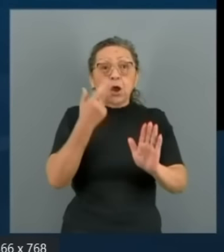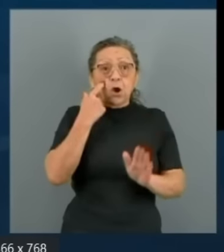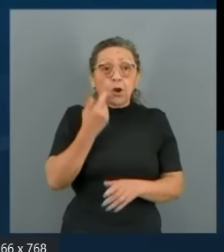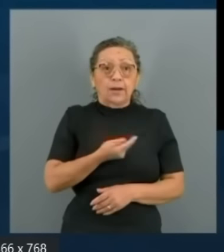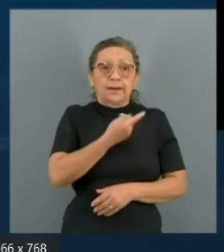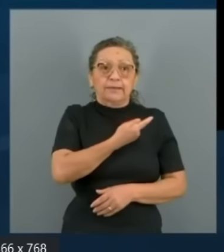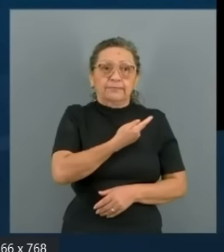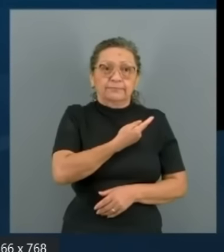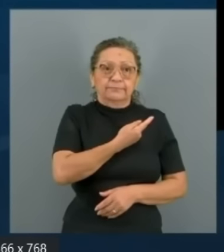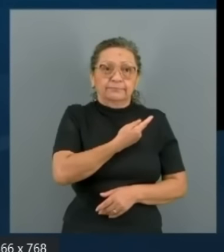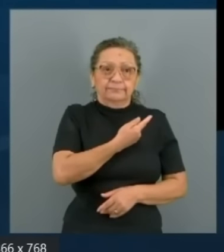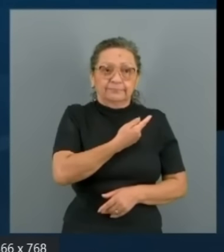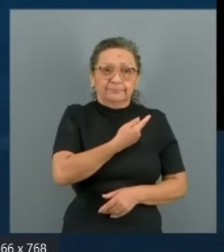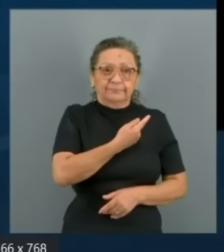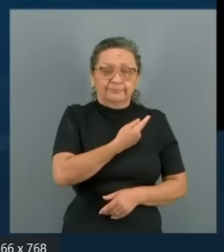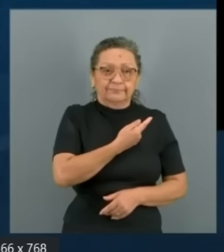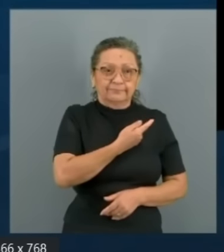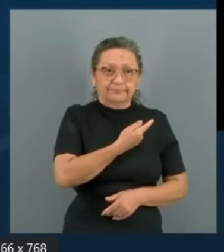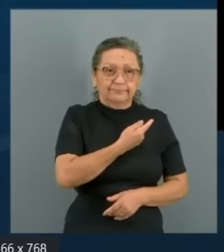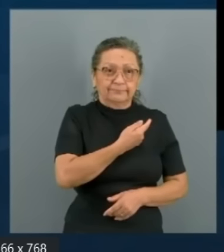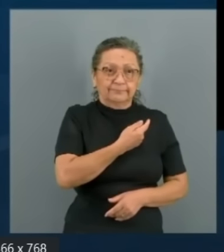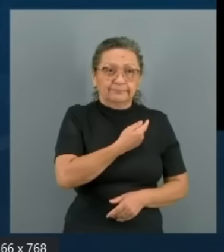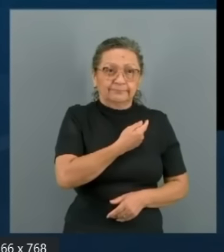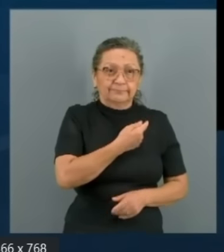número, sai de